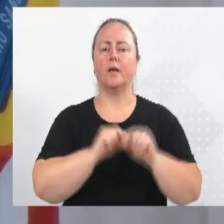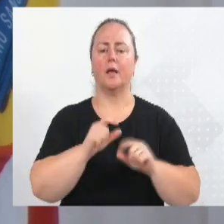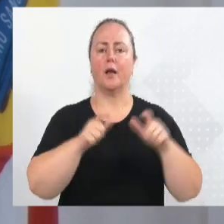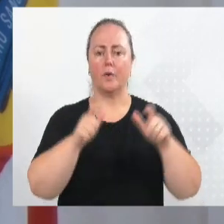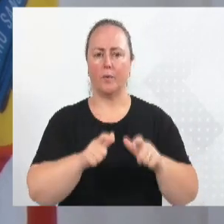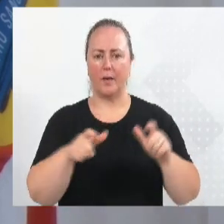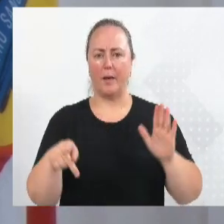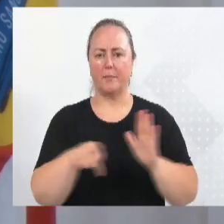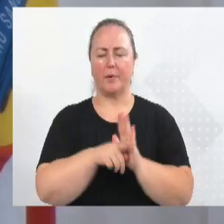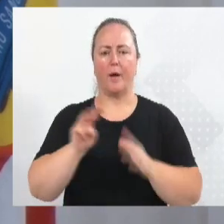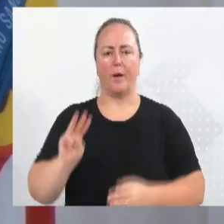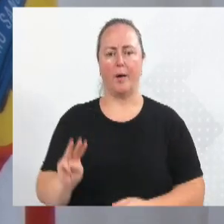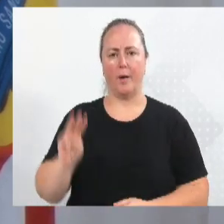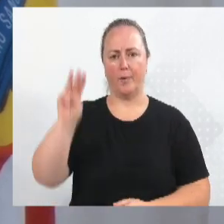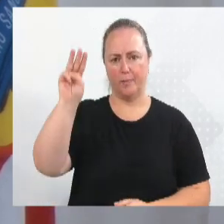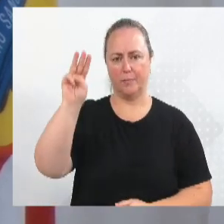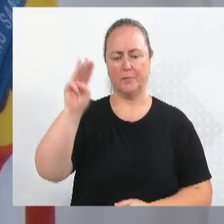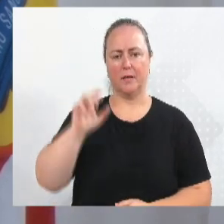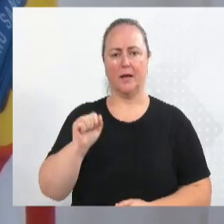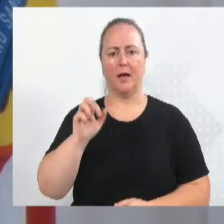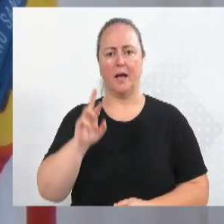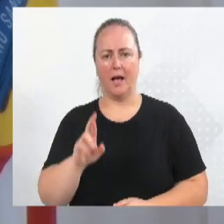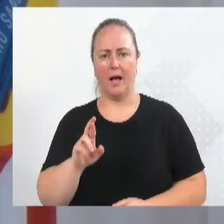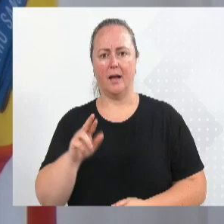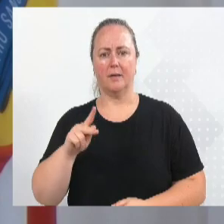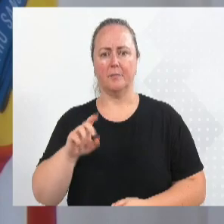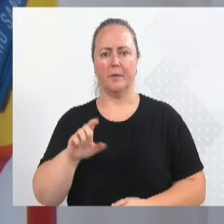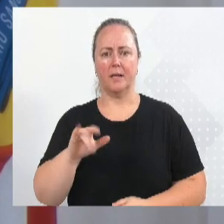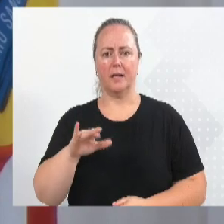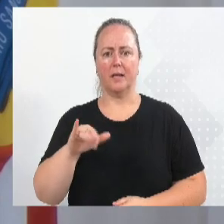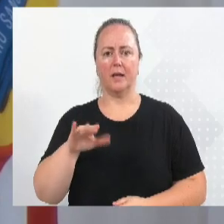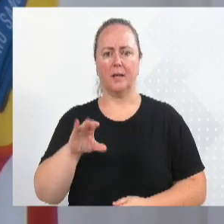grupo de escoteiros do Ar Pelicano. Tem fotos aí, né?